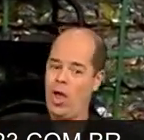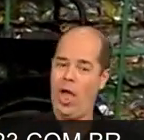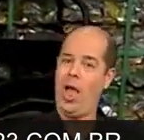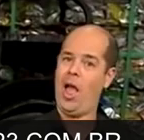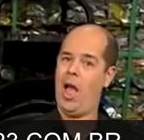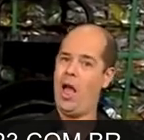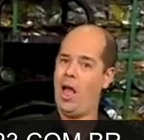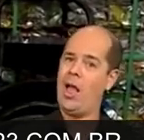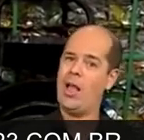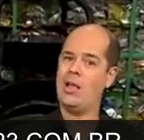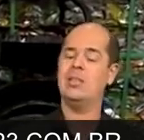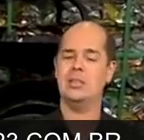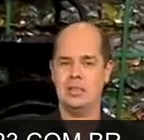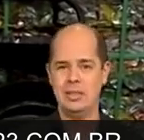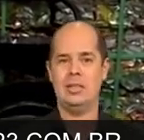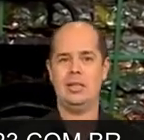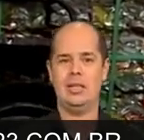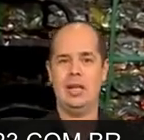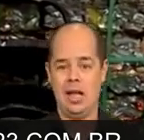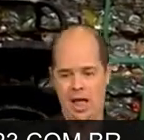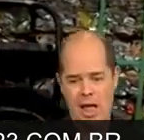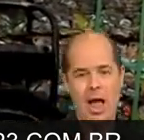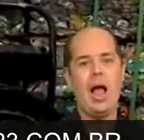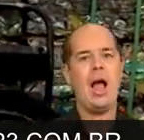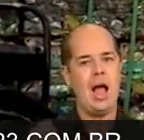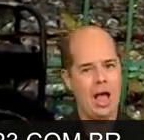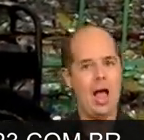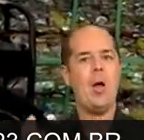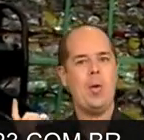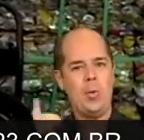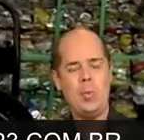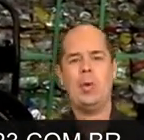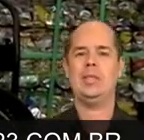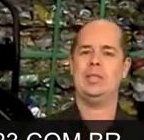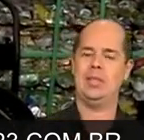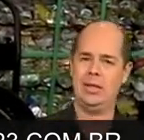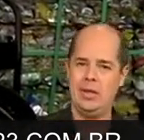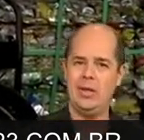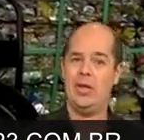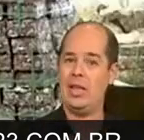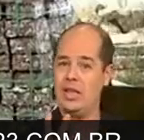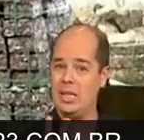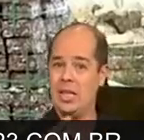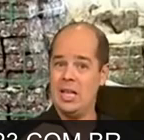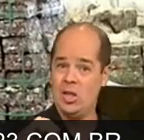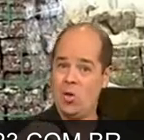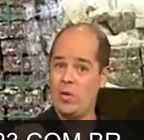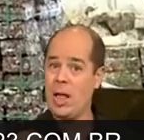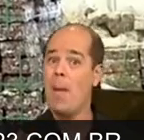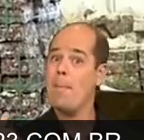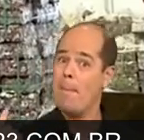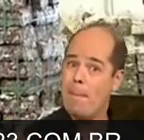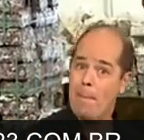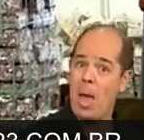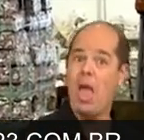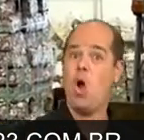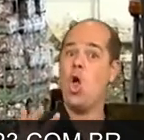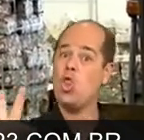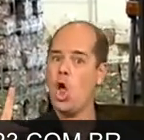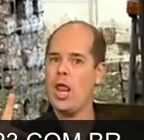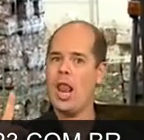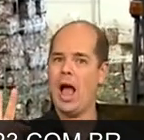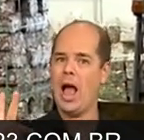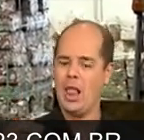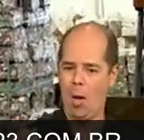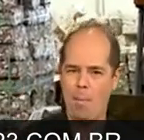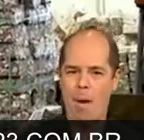ano passado com 390 mil toneladas do material. Para este ano, a expectativa é